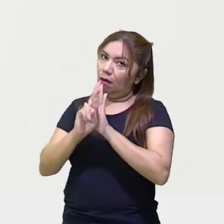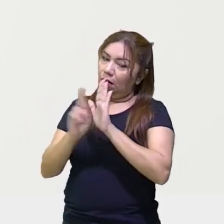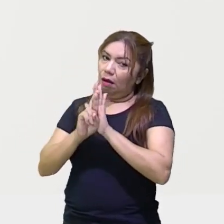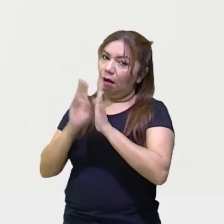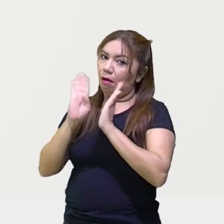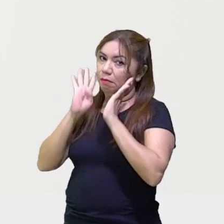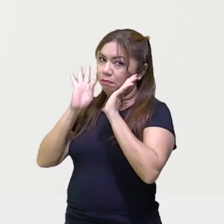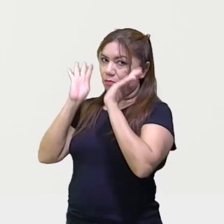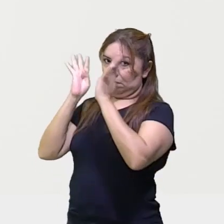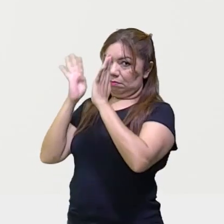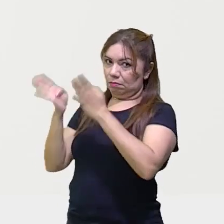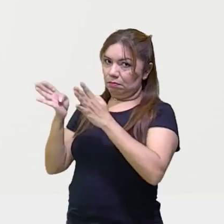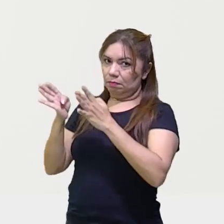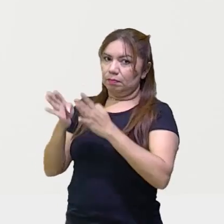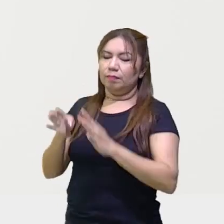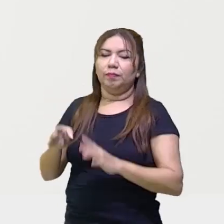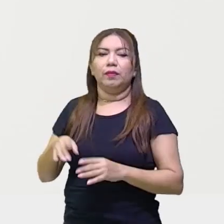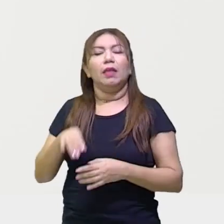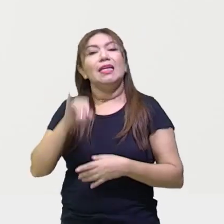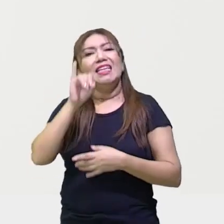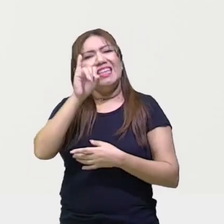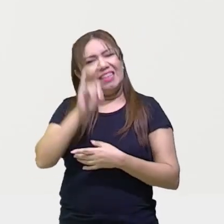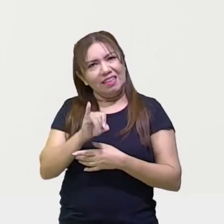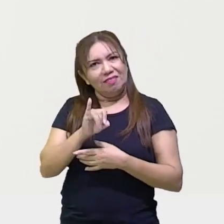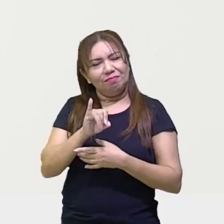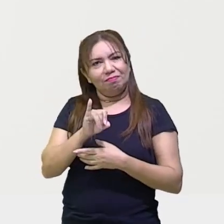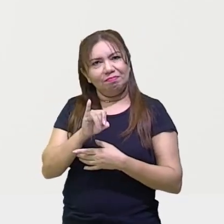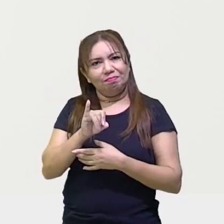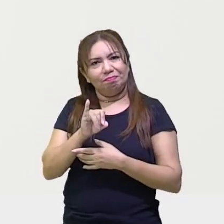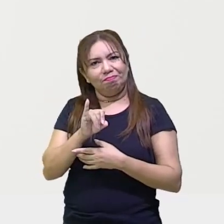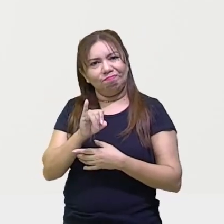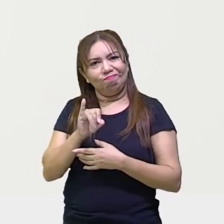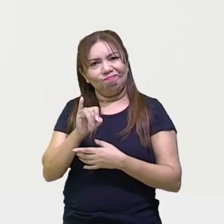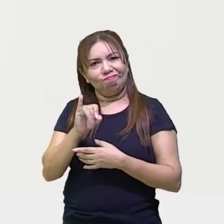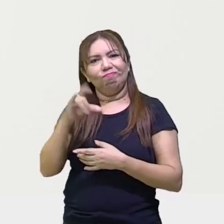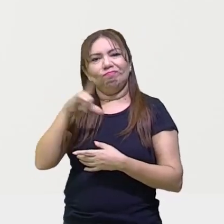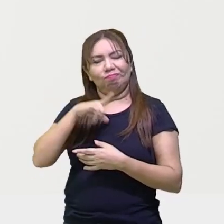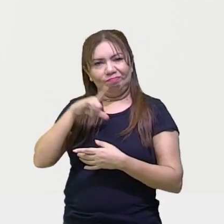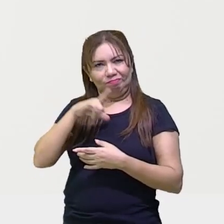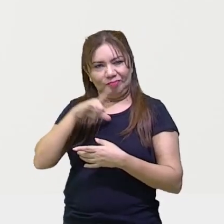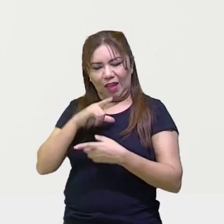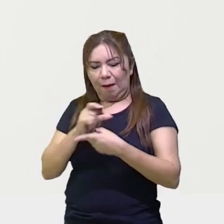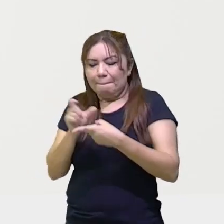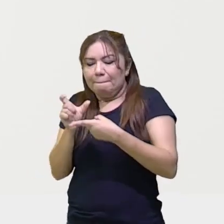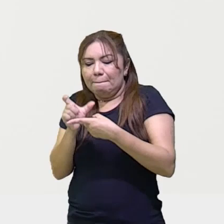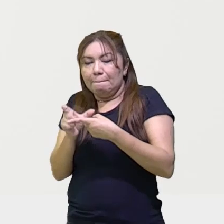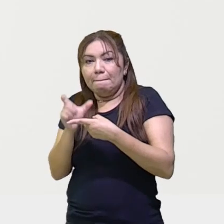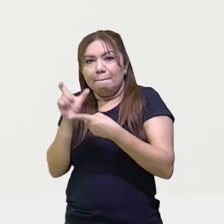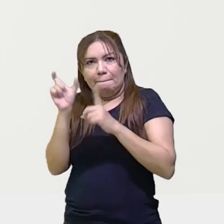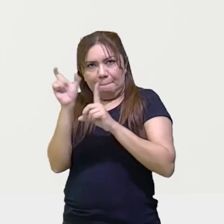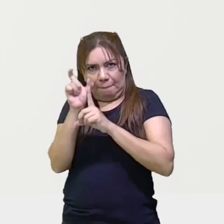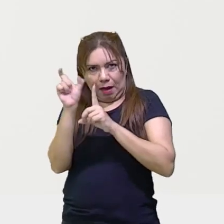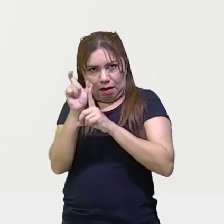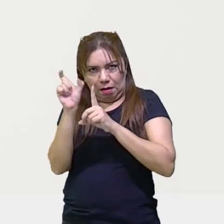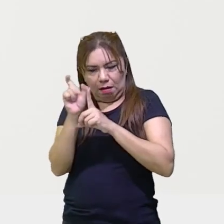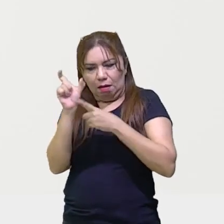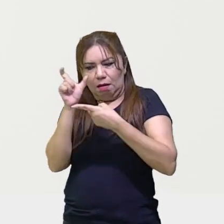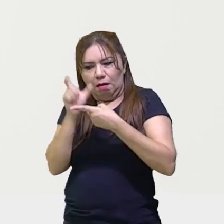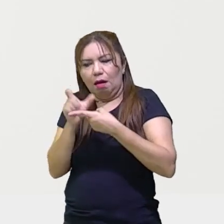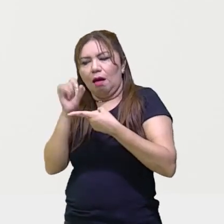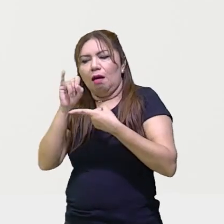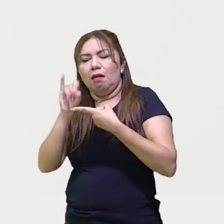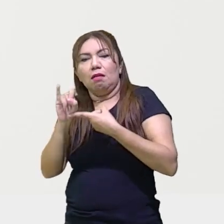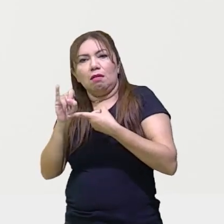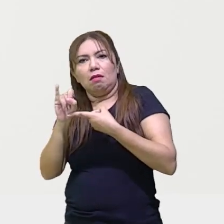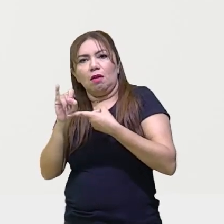lá. Terminado com i, ou seja, ou i, ou ias.